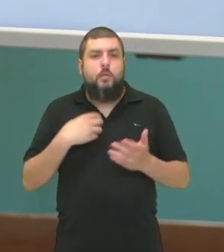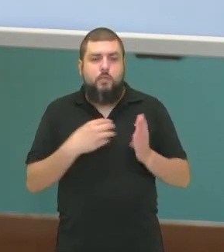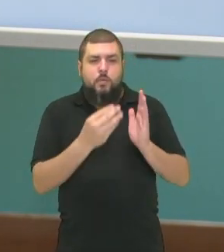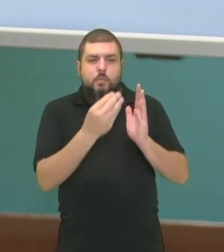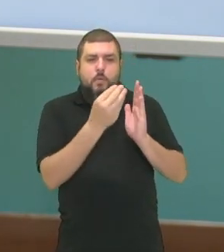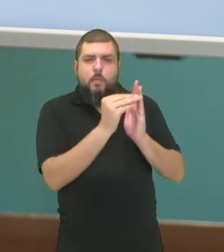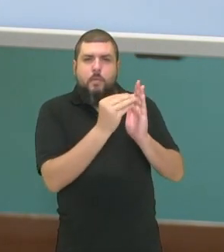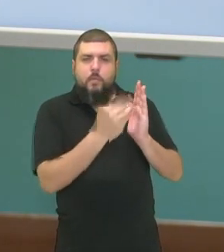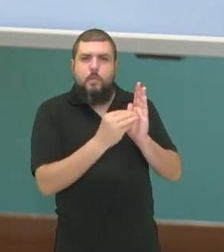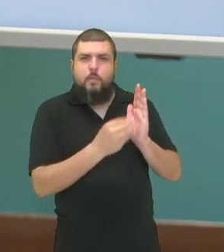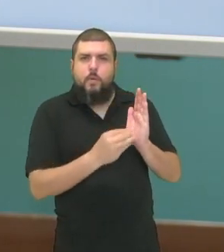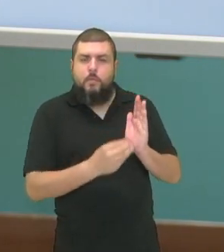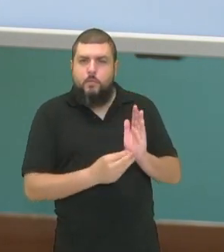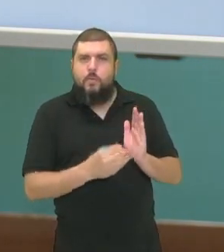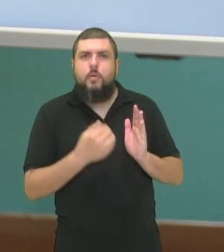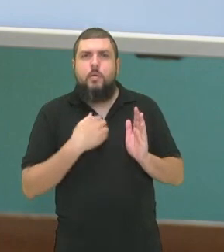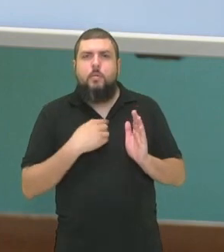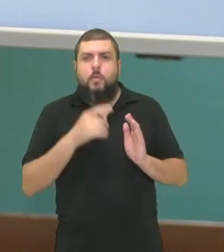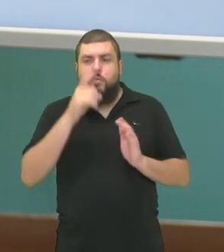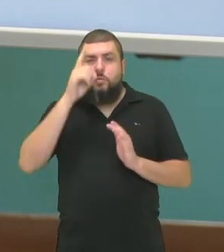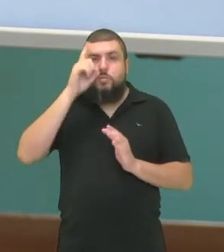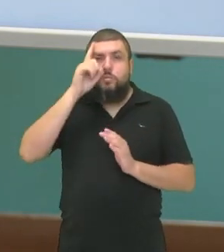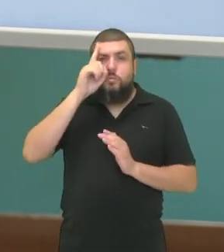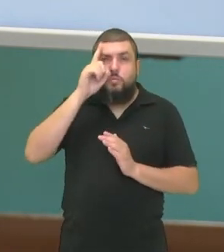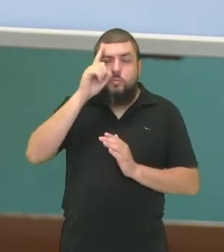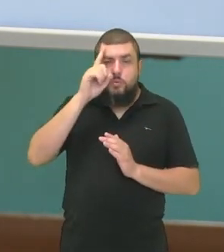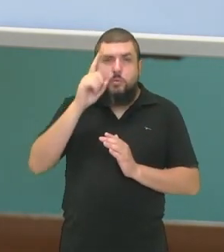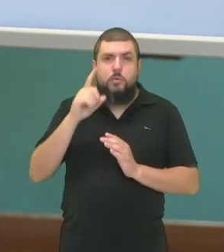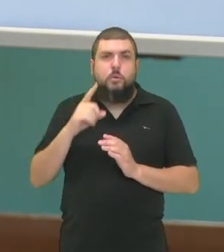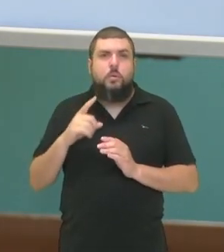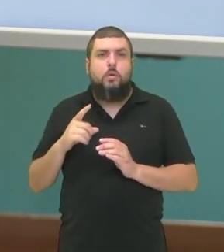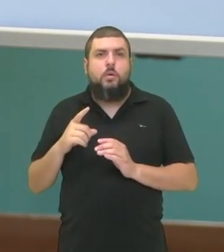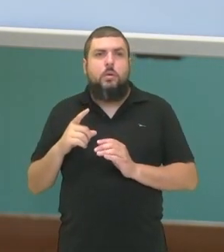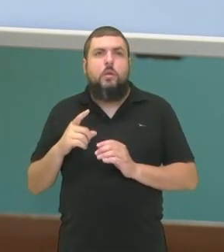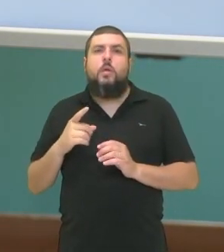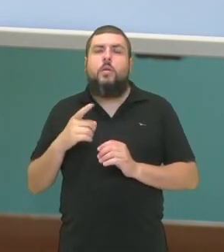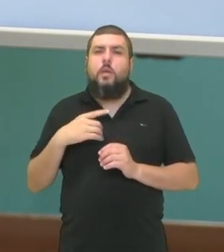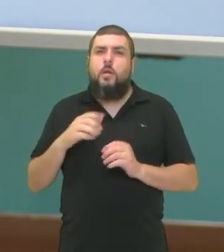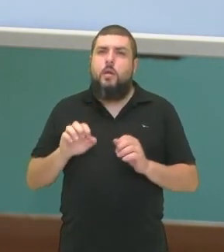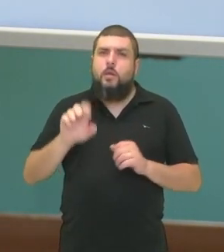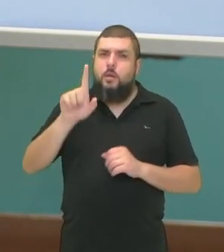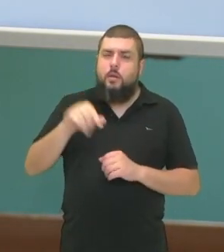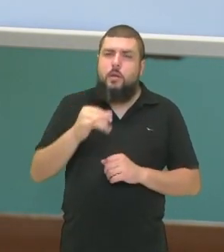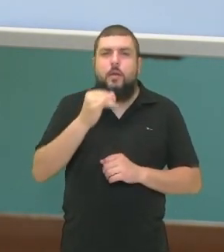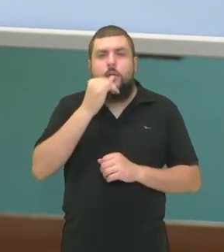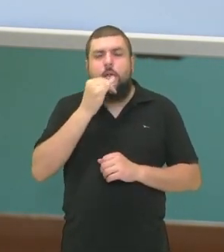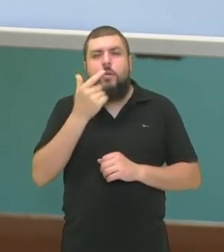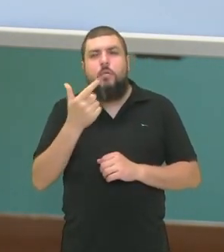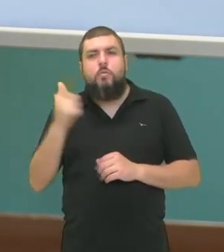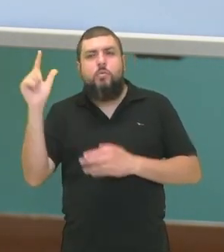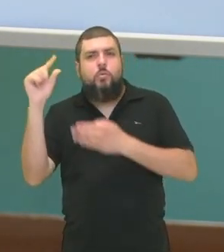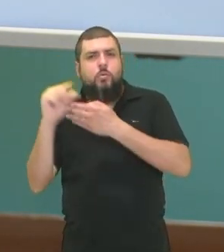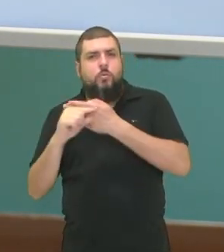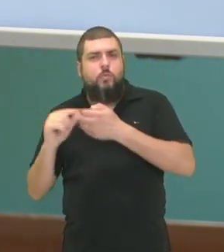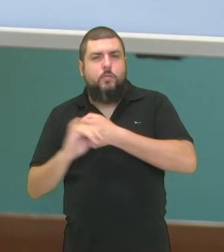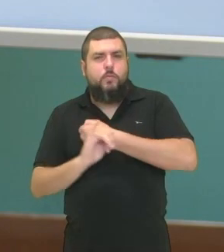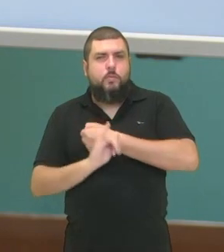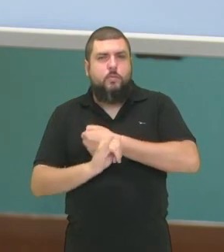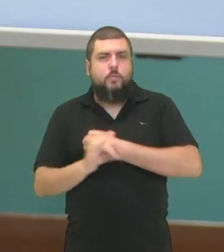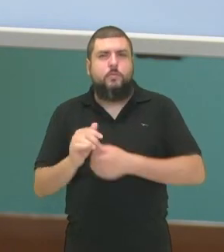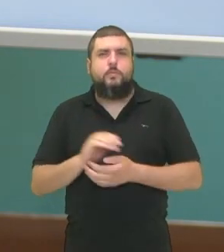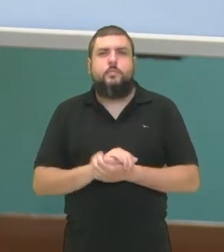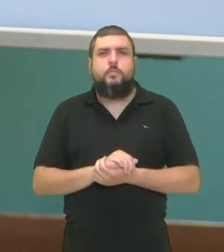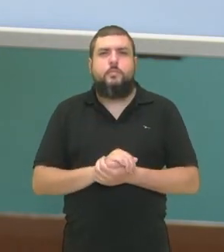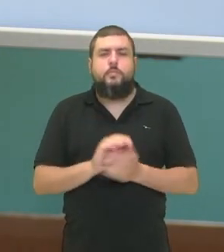ele colocasse nessa crônica exemplos de outros cronistas também. O que